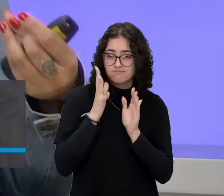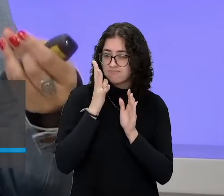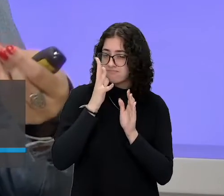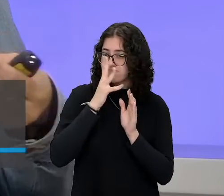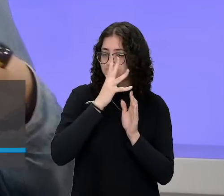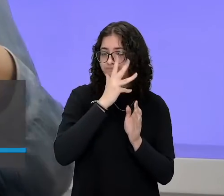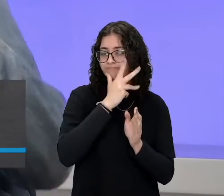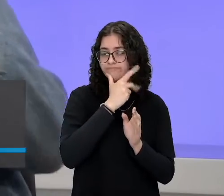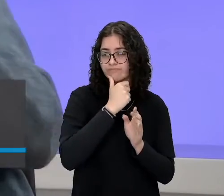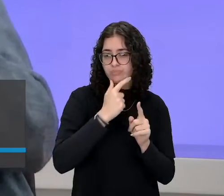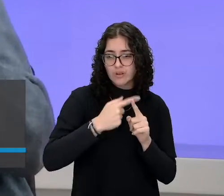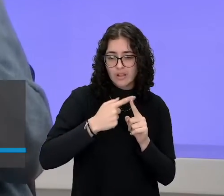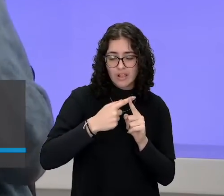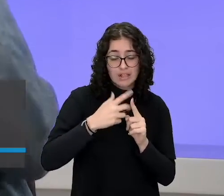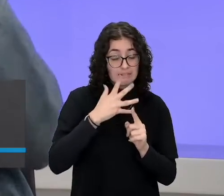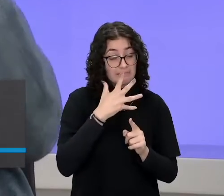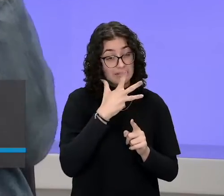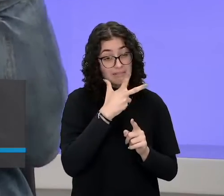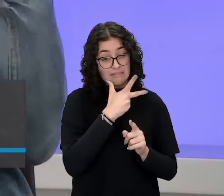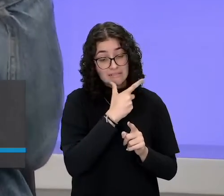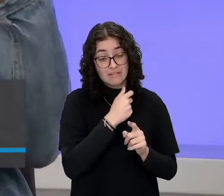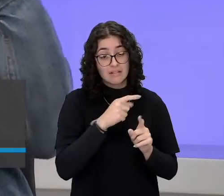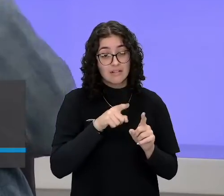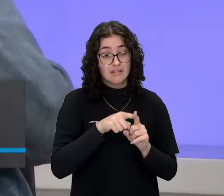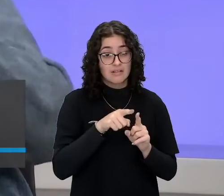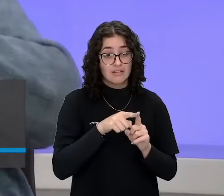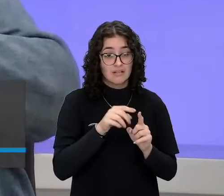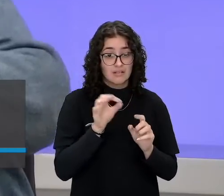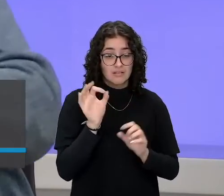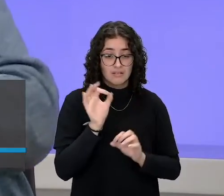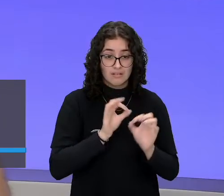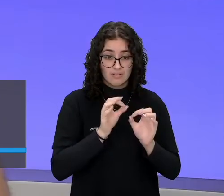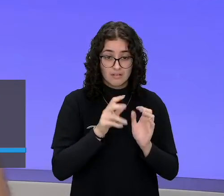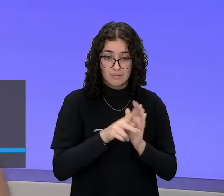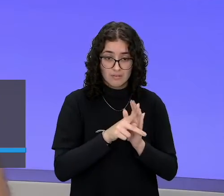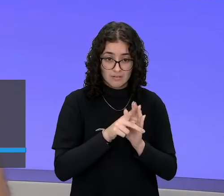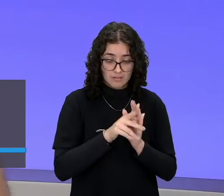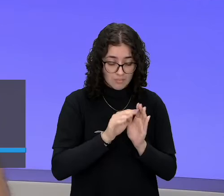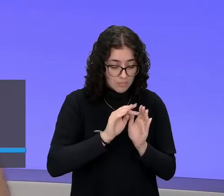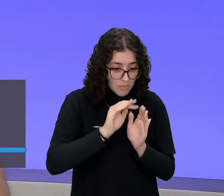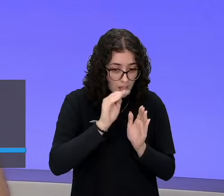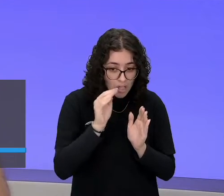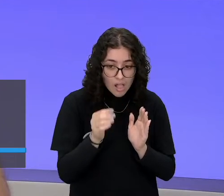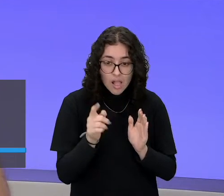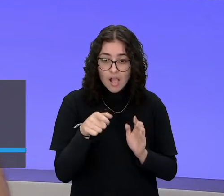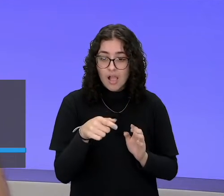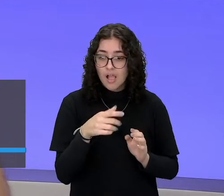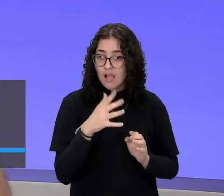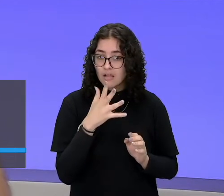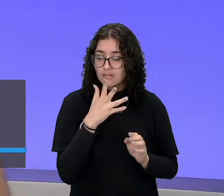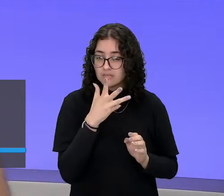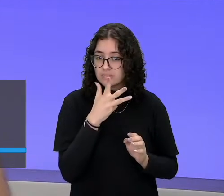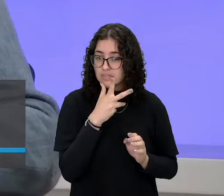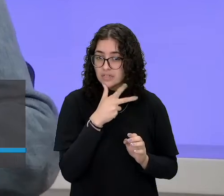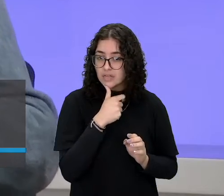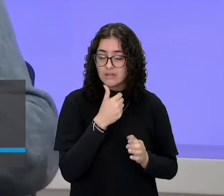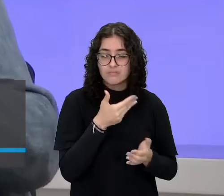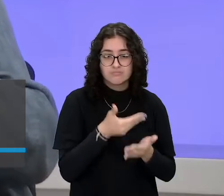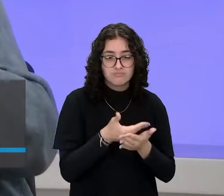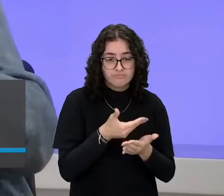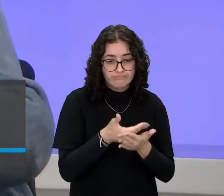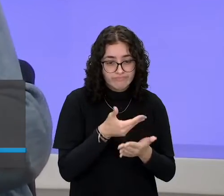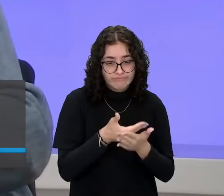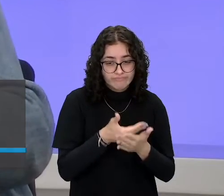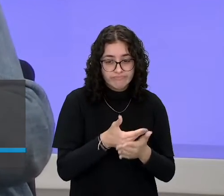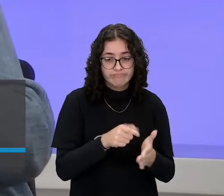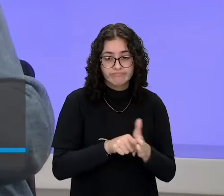conta dessa escavação e até a formação de uma simples estalactite ou estalagmite é de maior tempo ainda, elas são estudadas.